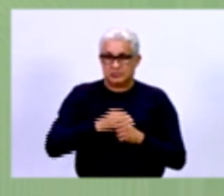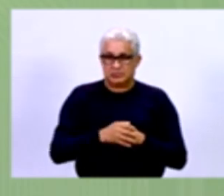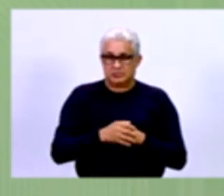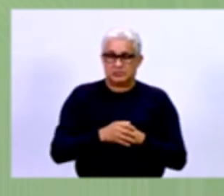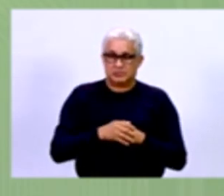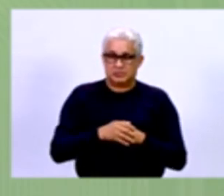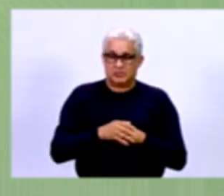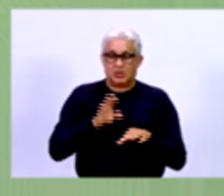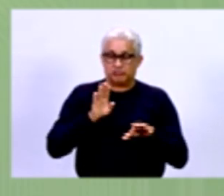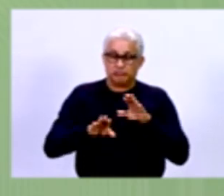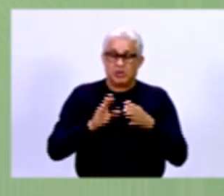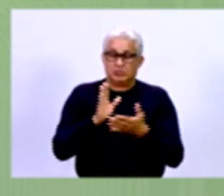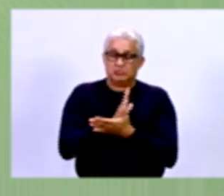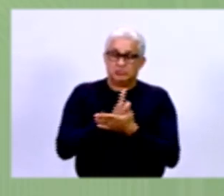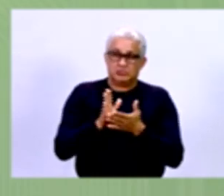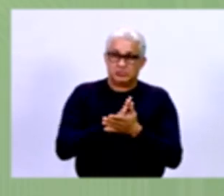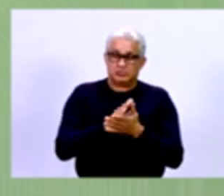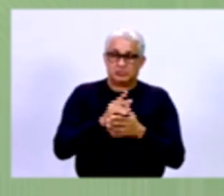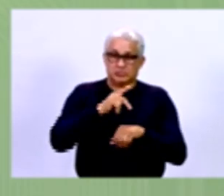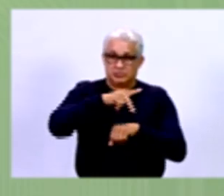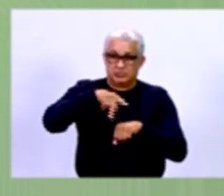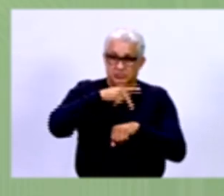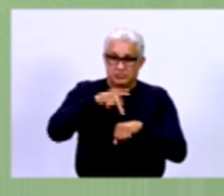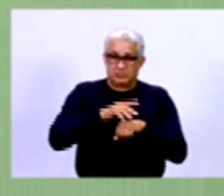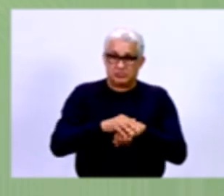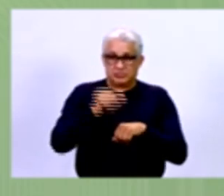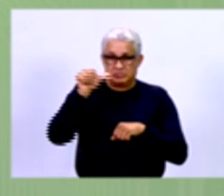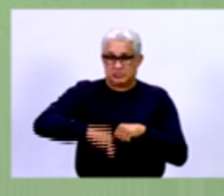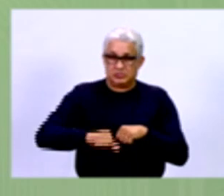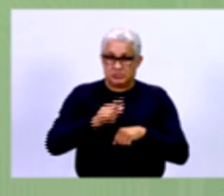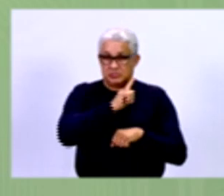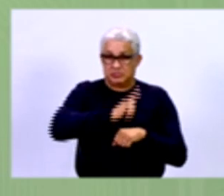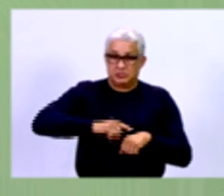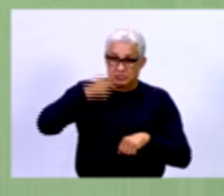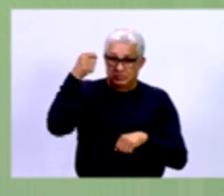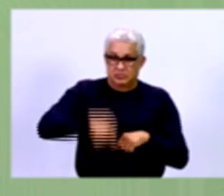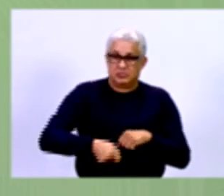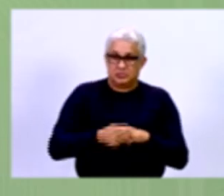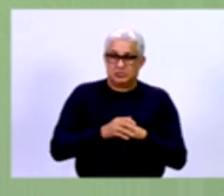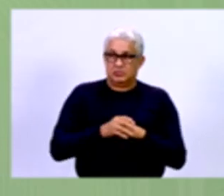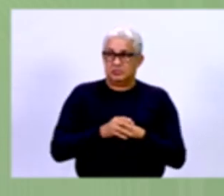maioria dos casos, dos países menos desenvolvidos, os governos são obrigados a intervir.